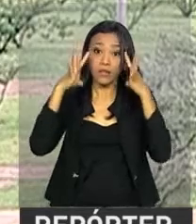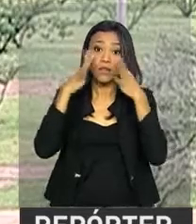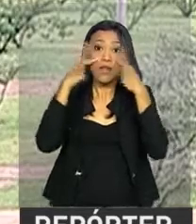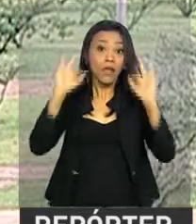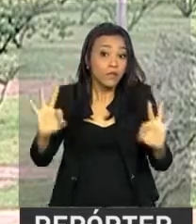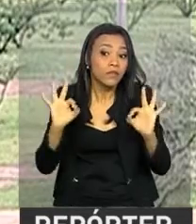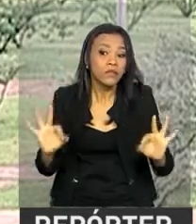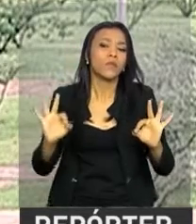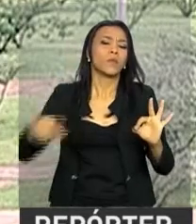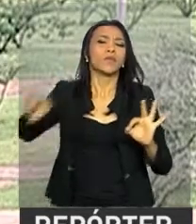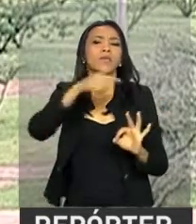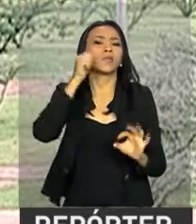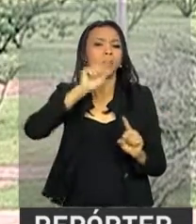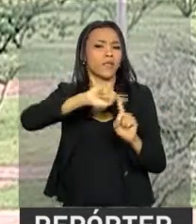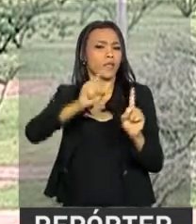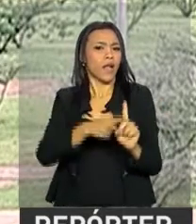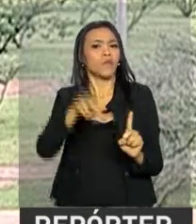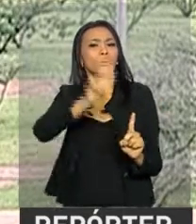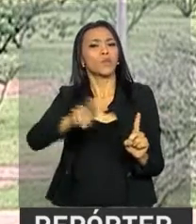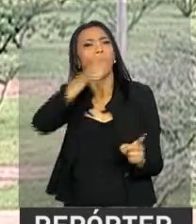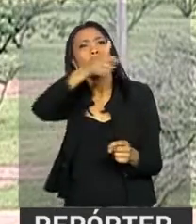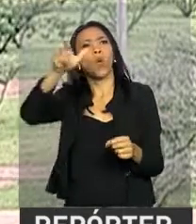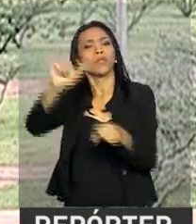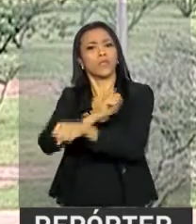utilizem outras formas de evitar